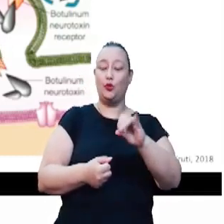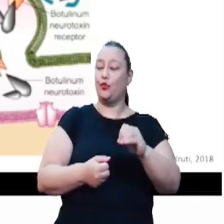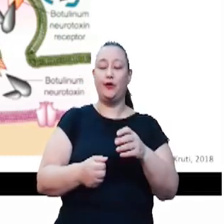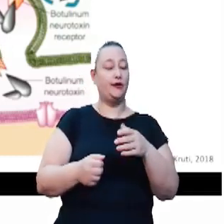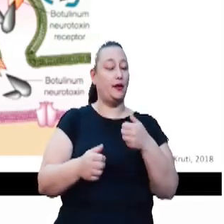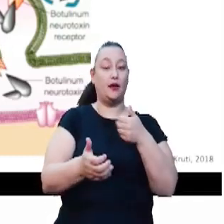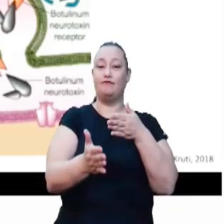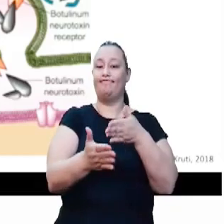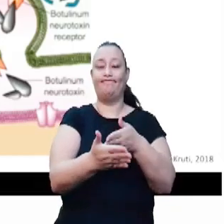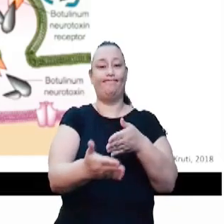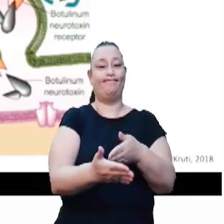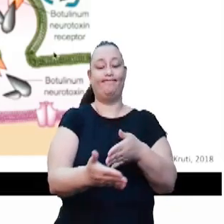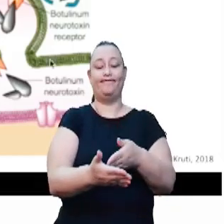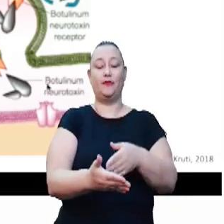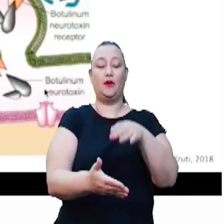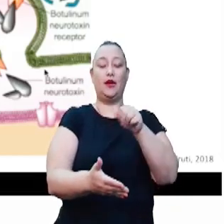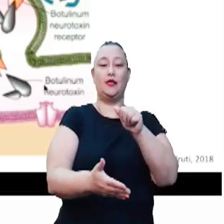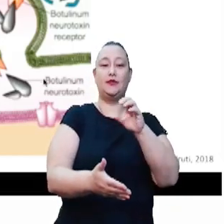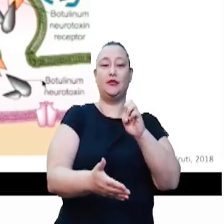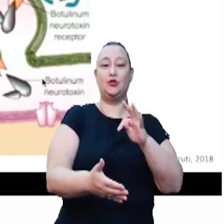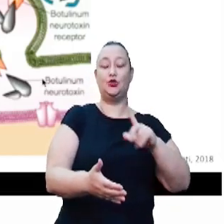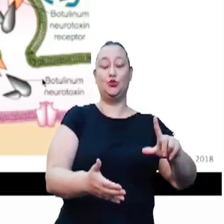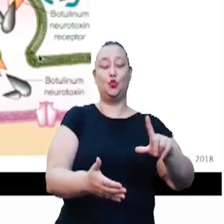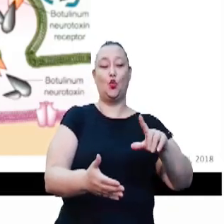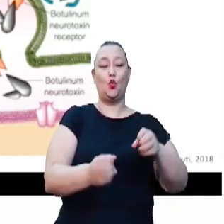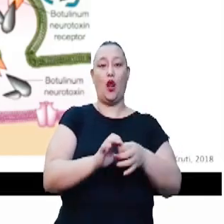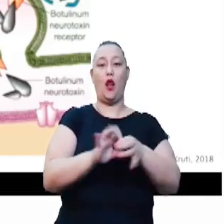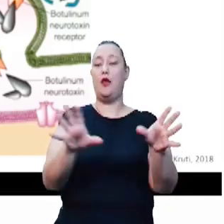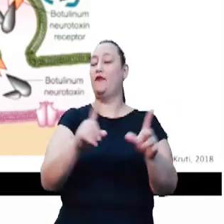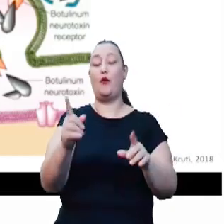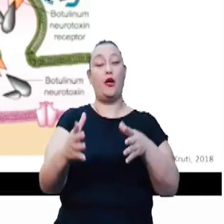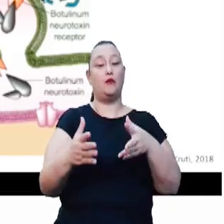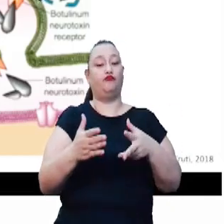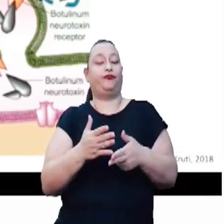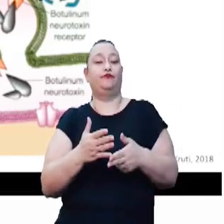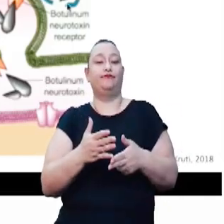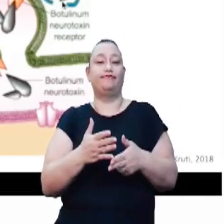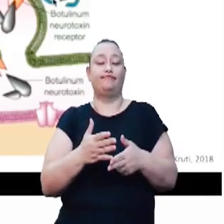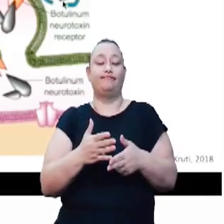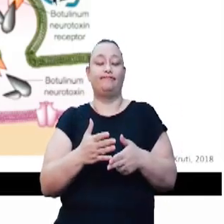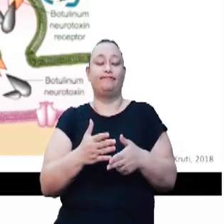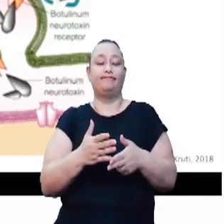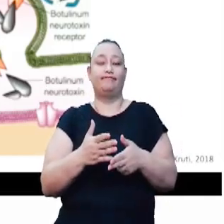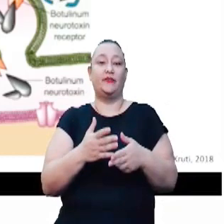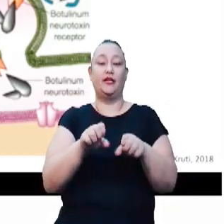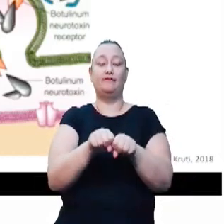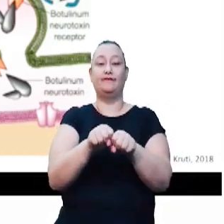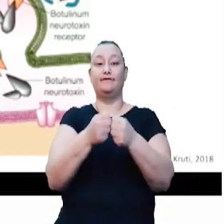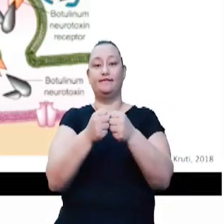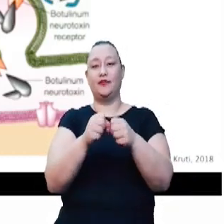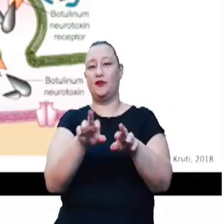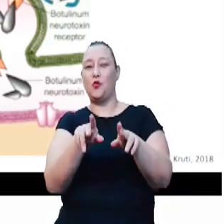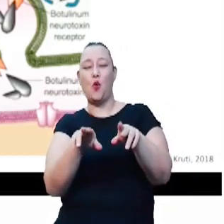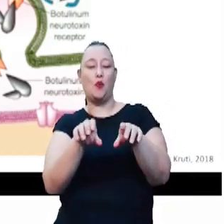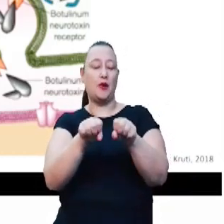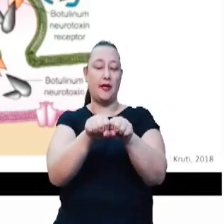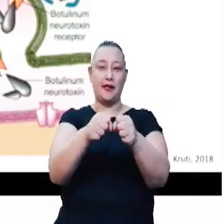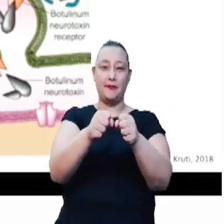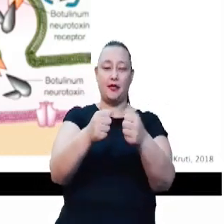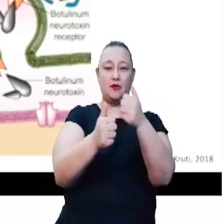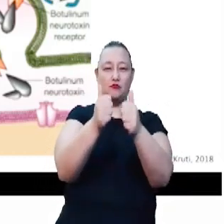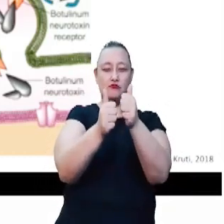deixa com que a acetilcolina seja liberada. Tá? Ela bloqueia isso, aqui ela quebra a